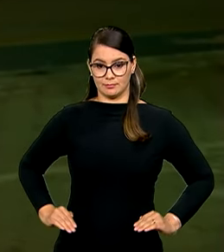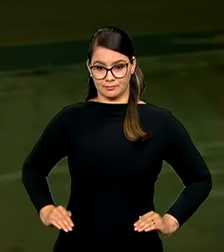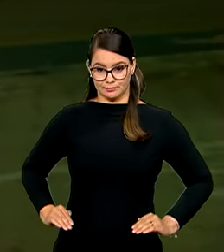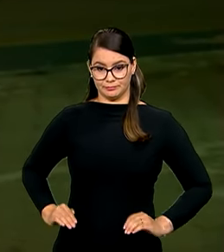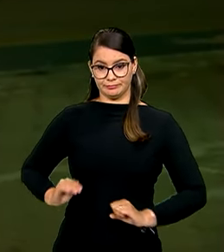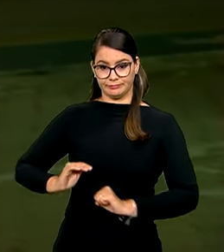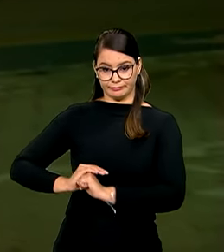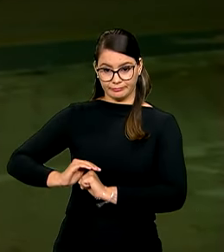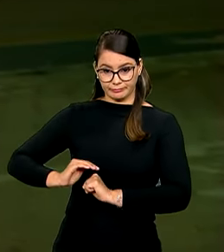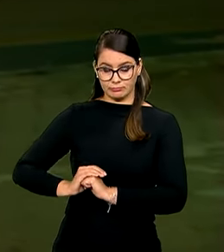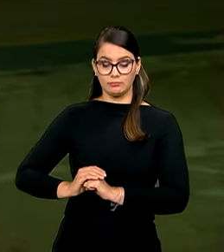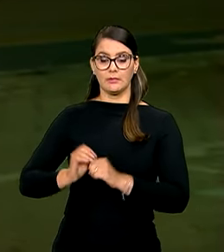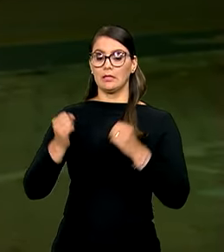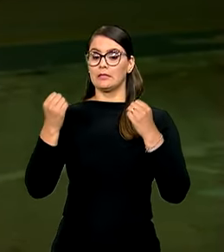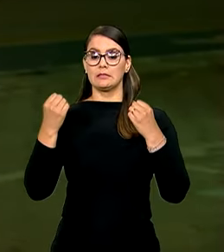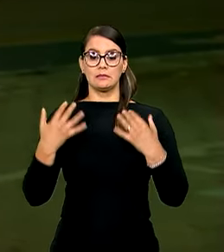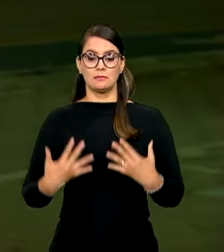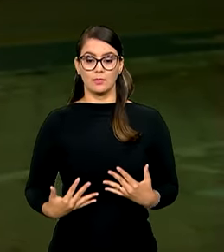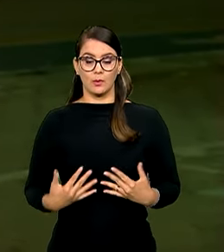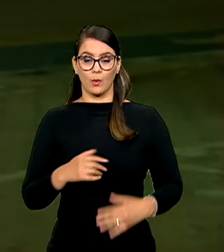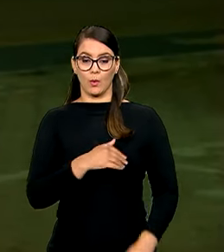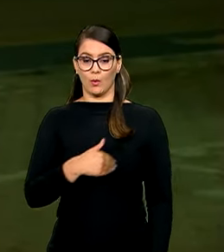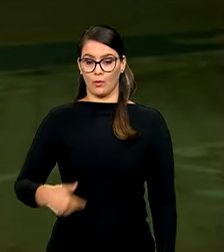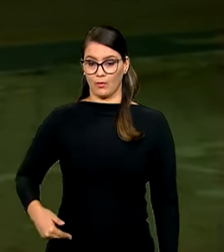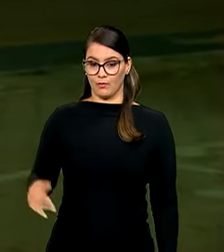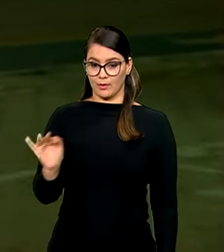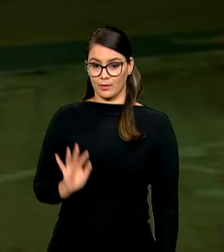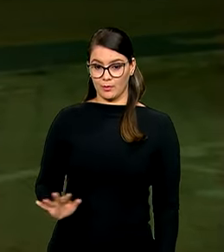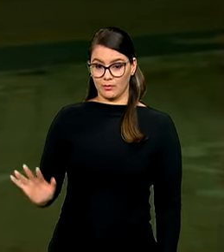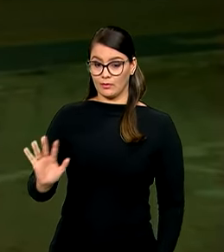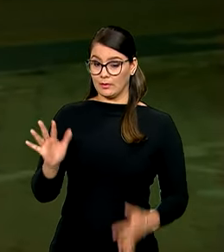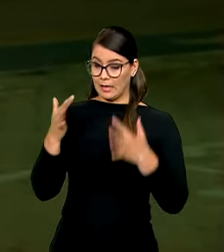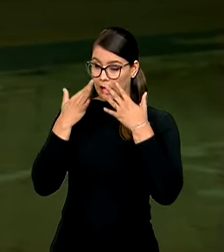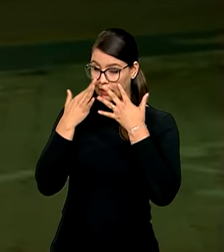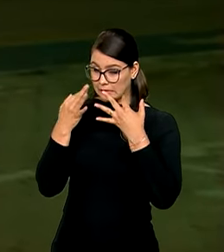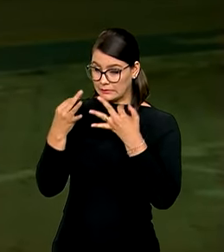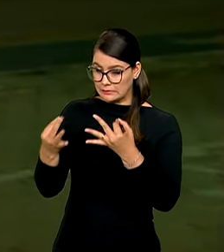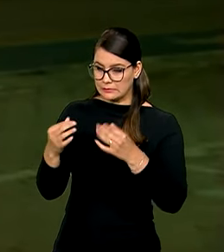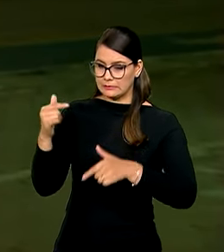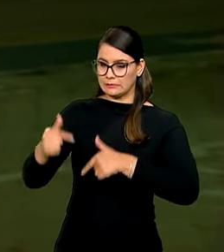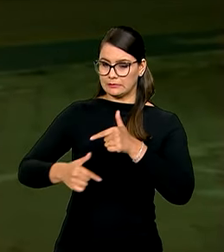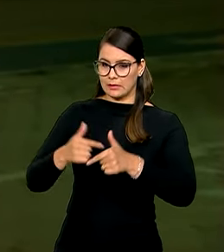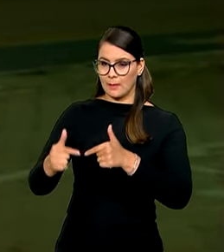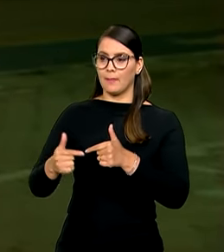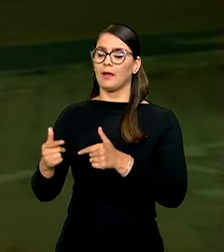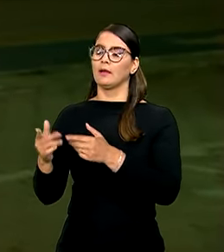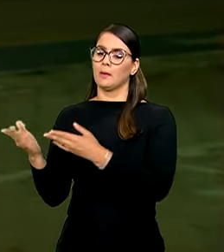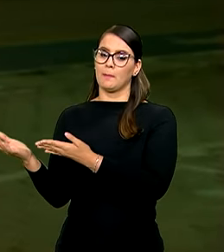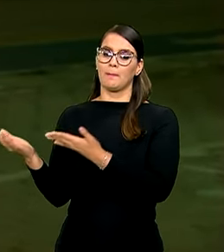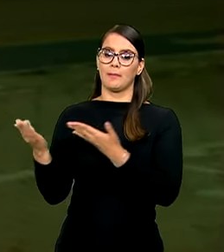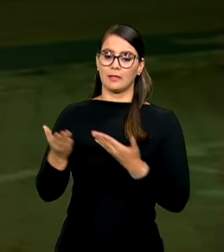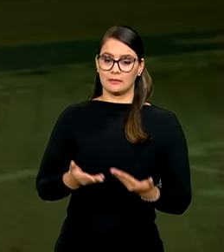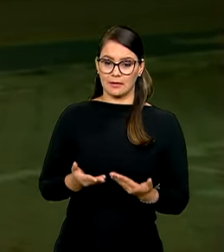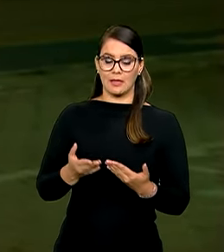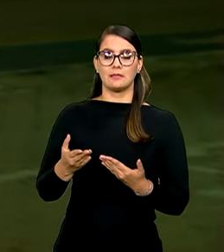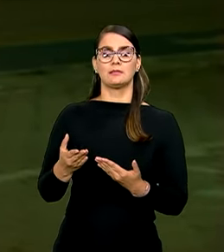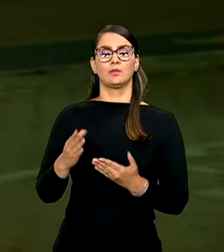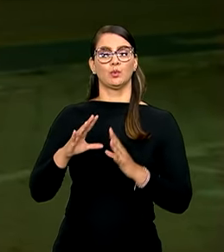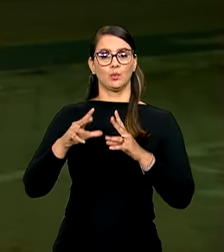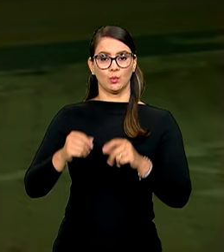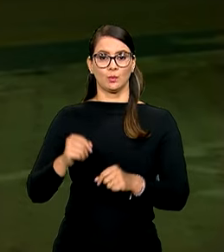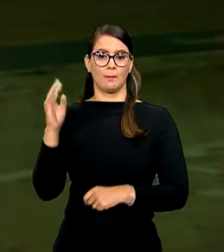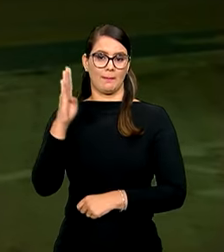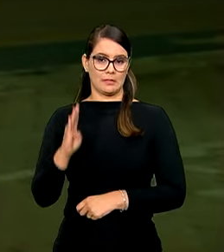quadril, comentou que o governo federal está atento e trabalhando para trazer de volta os brasileiros que